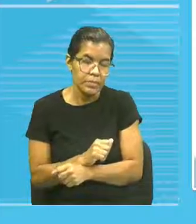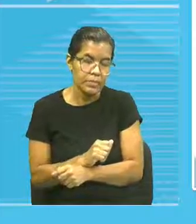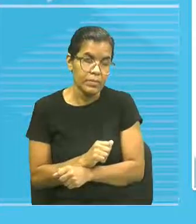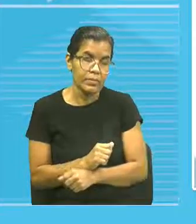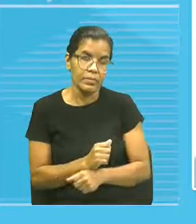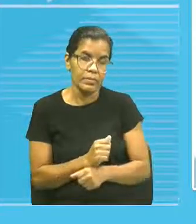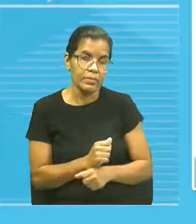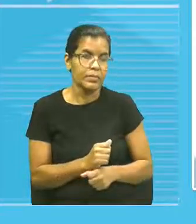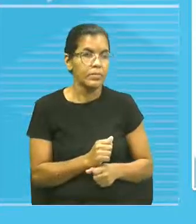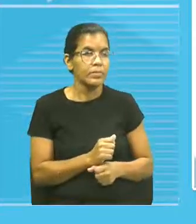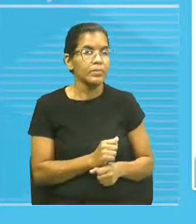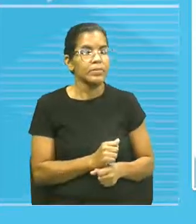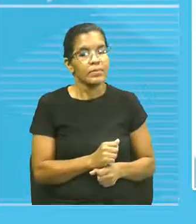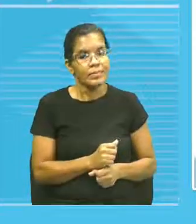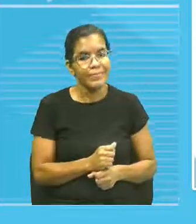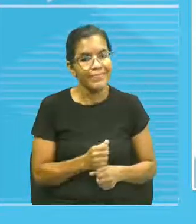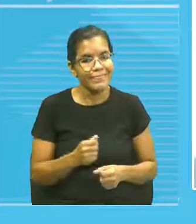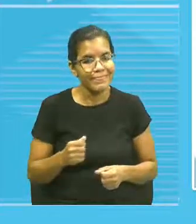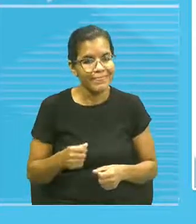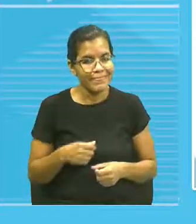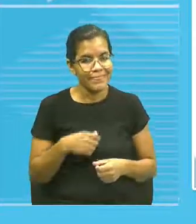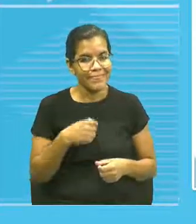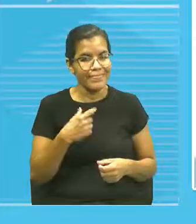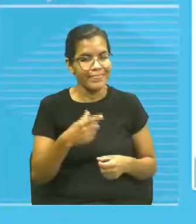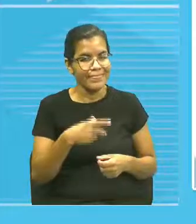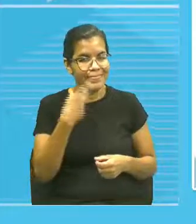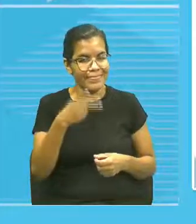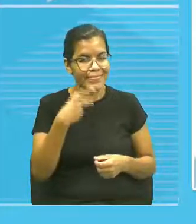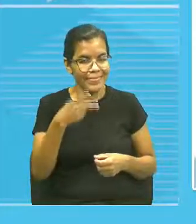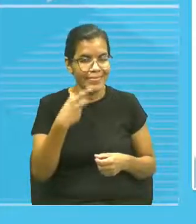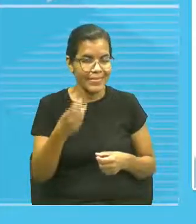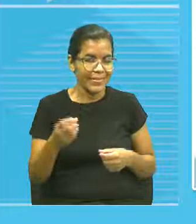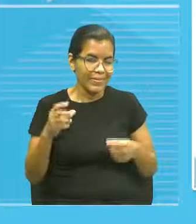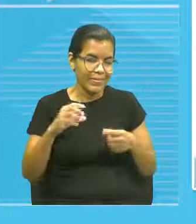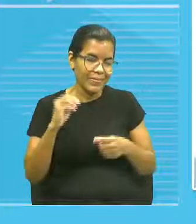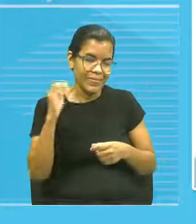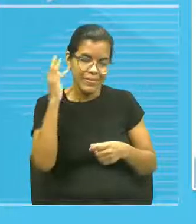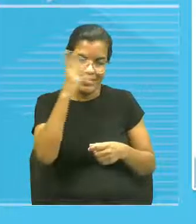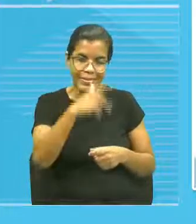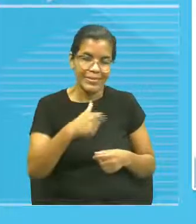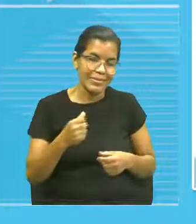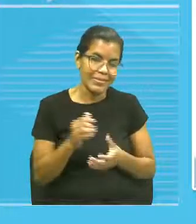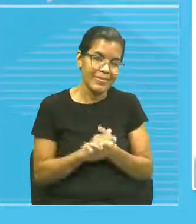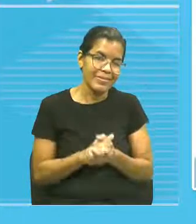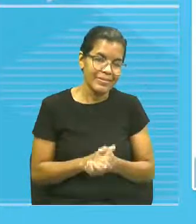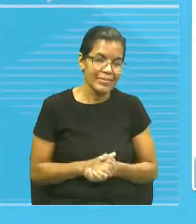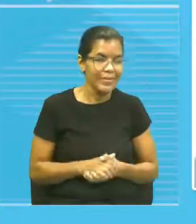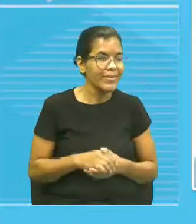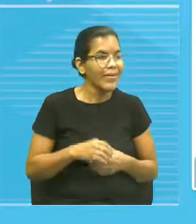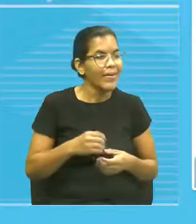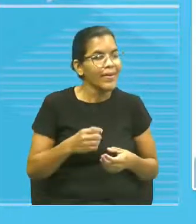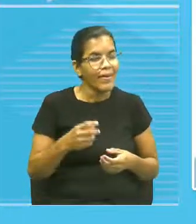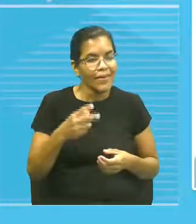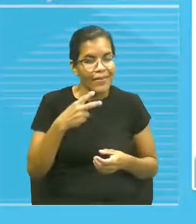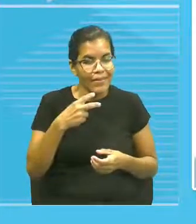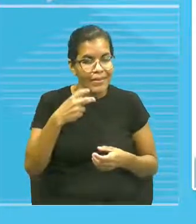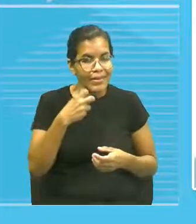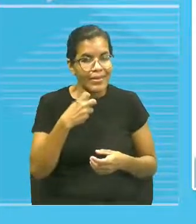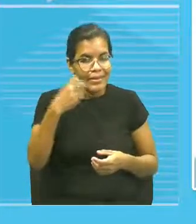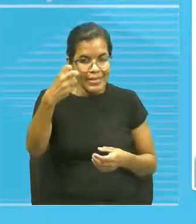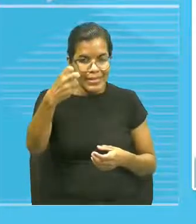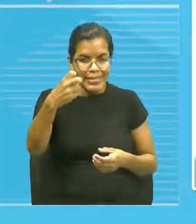Diga para ela que minha voz está rouca, aí fica um pouquinho mais bonitinha, menos enjoada. Ela já me ouviu te gritando, Adriana? Eu acho que não,